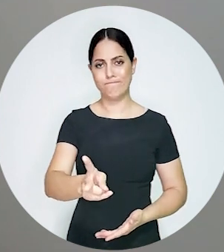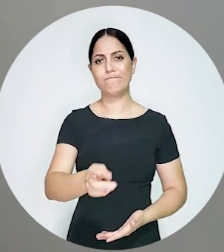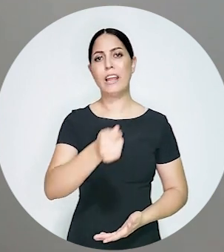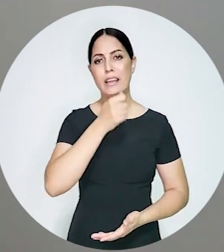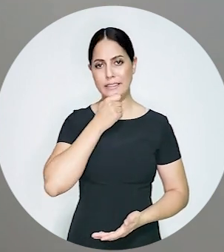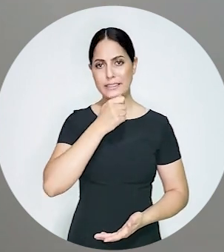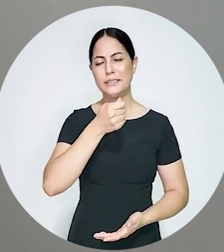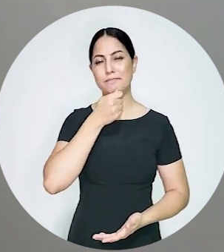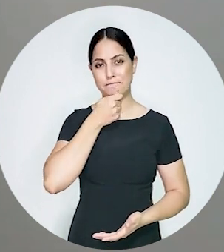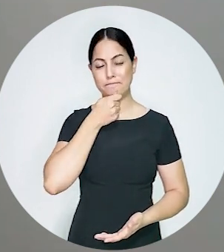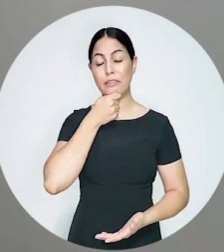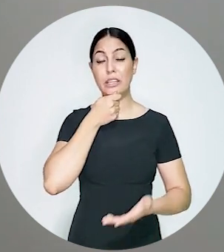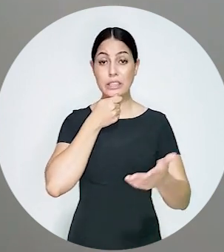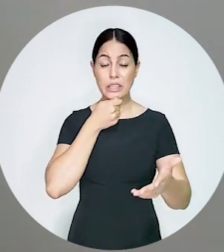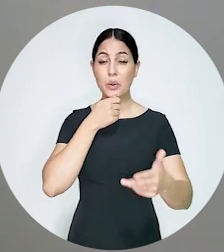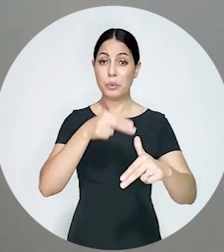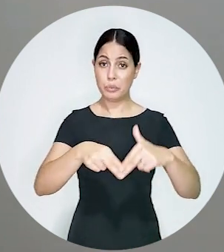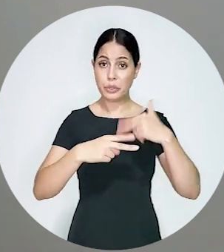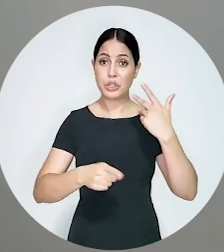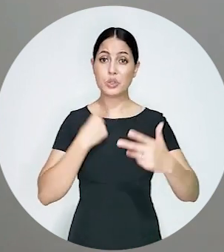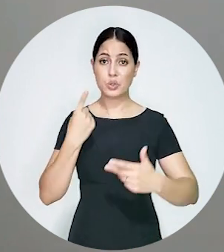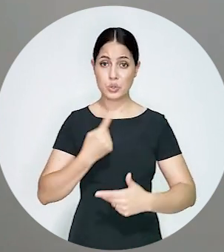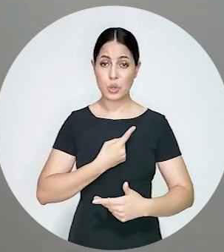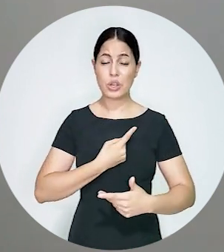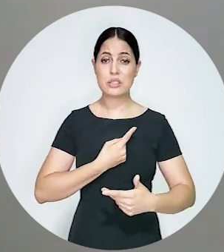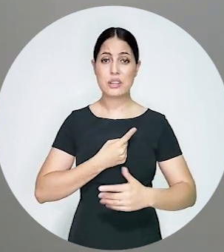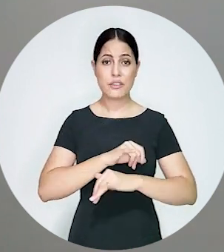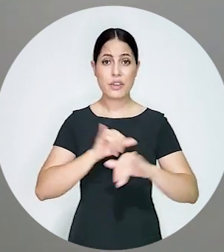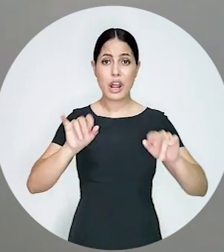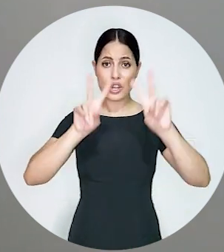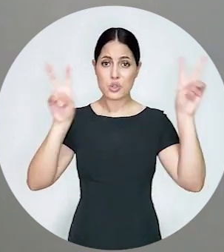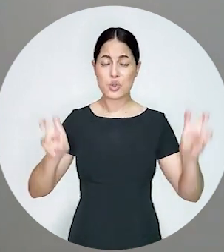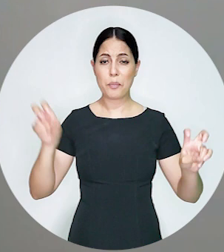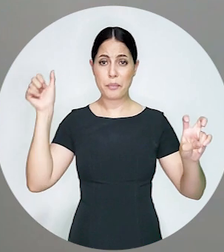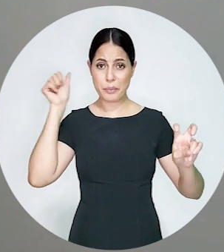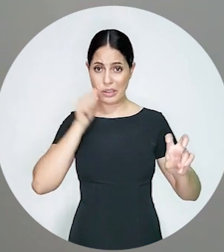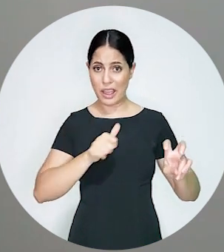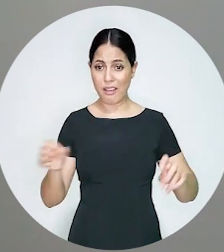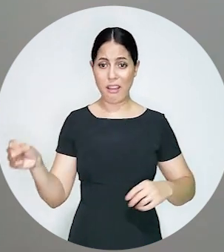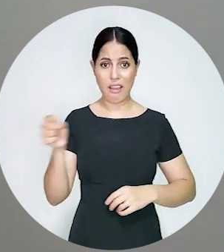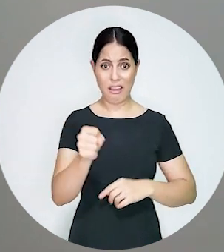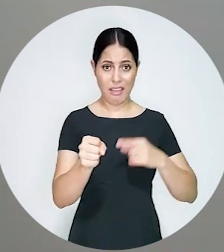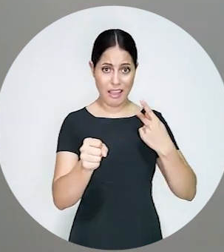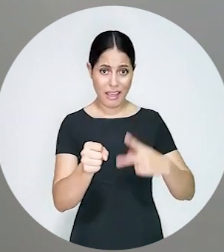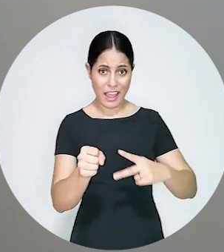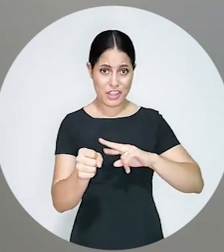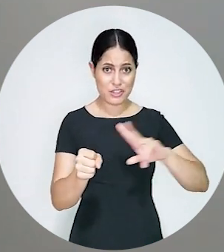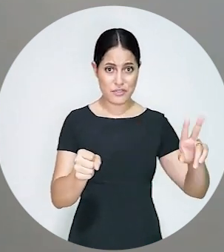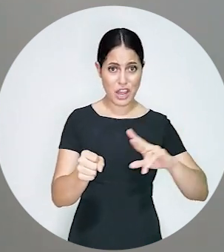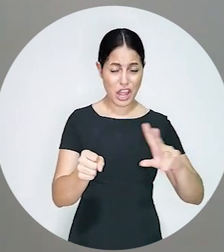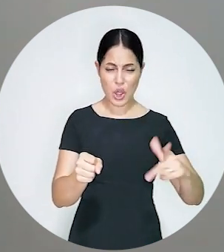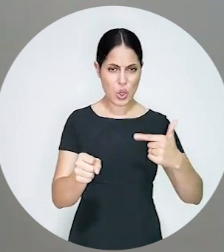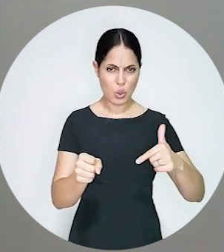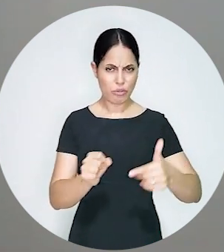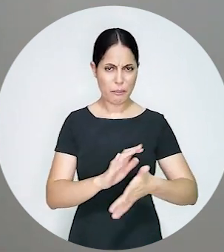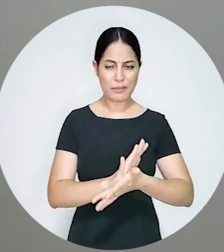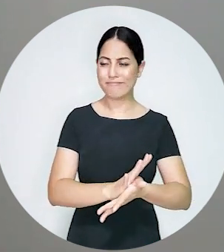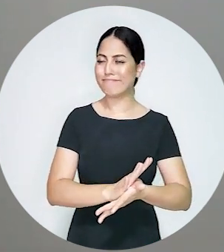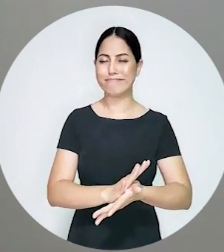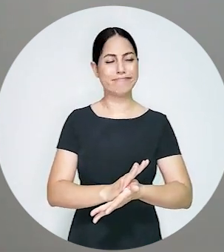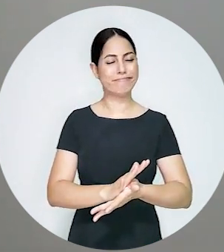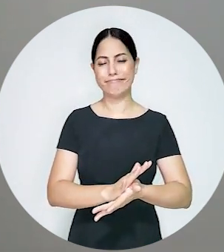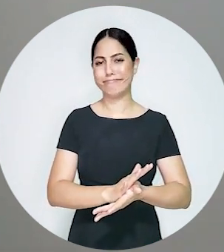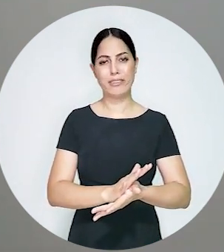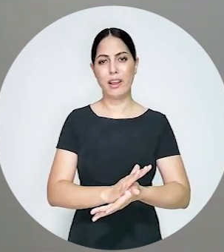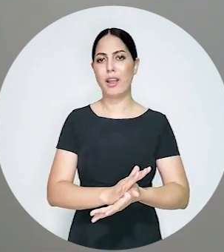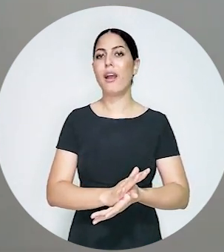discriminação, continua campeando em todas as plagas brasileiras. E, por isso mesmo, a questão da mulher não é diferente, há muito ainda